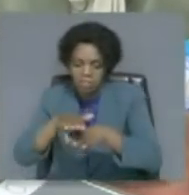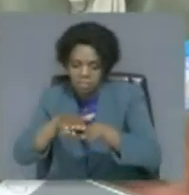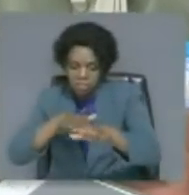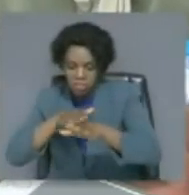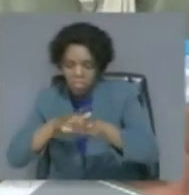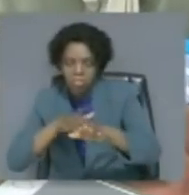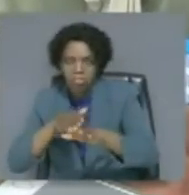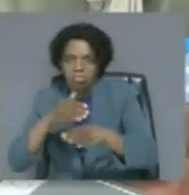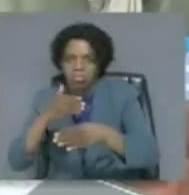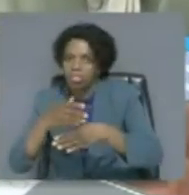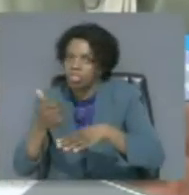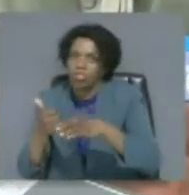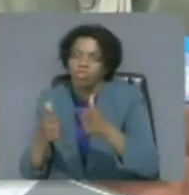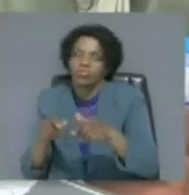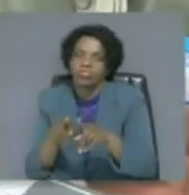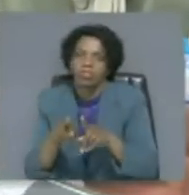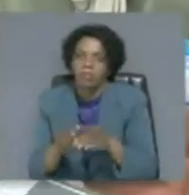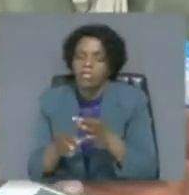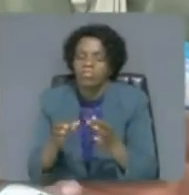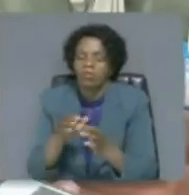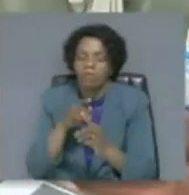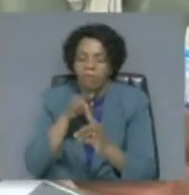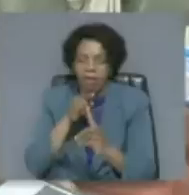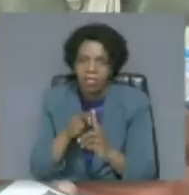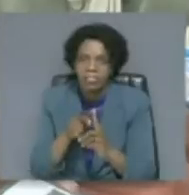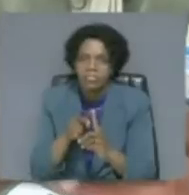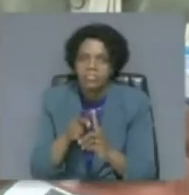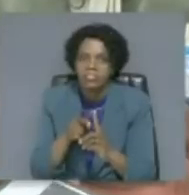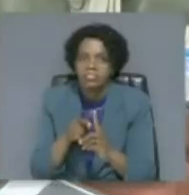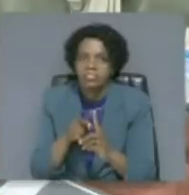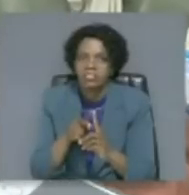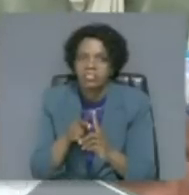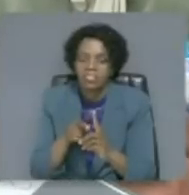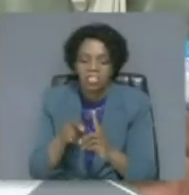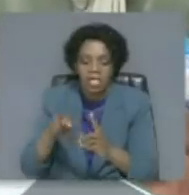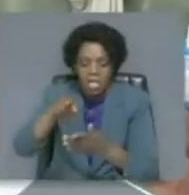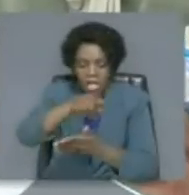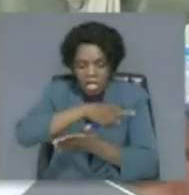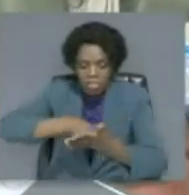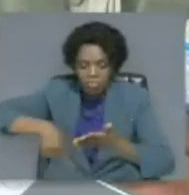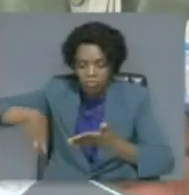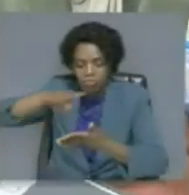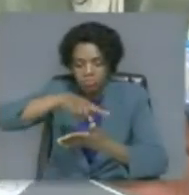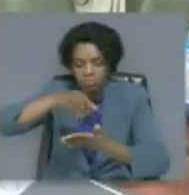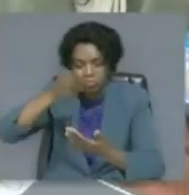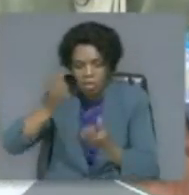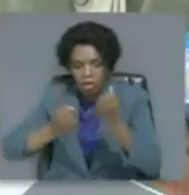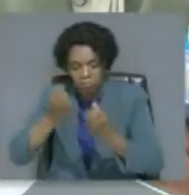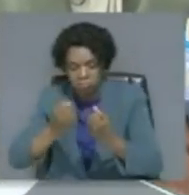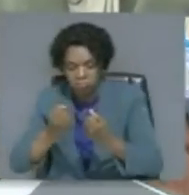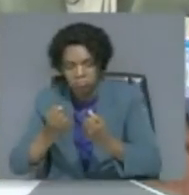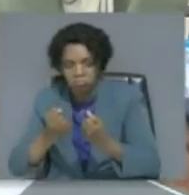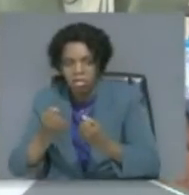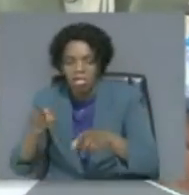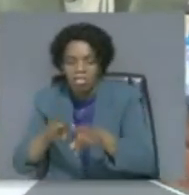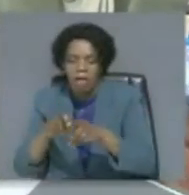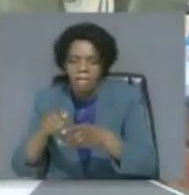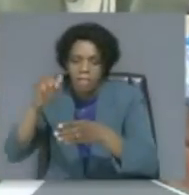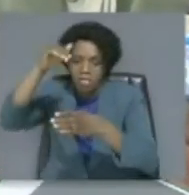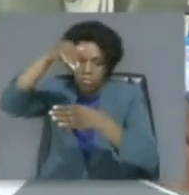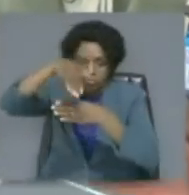estruturantes. Portanto, neste domínio de nós rodoviários e viadutos, nós